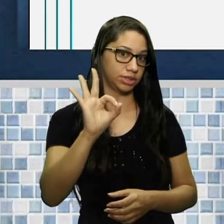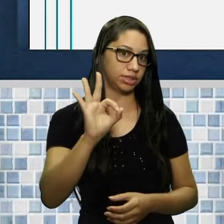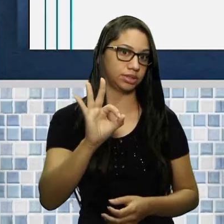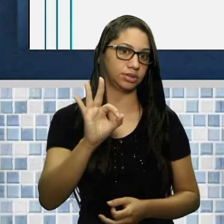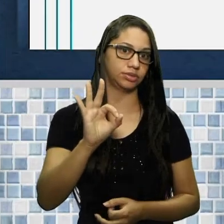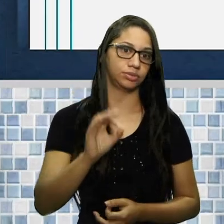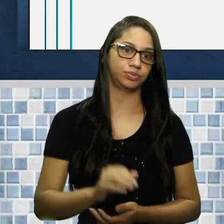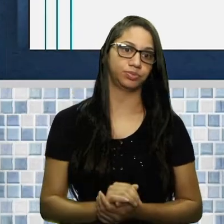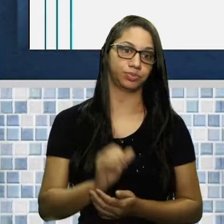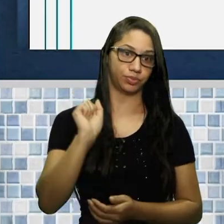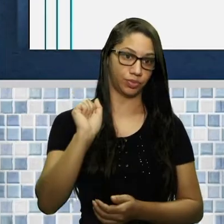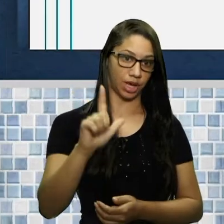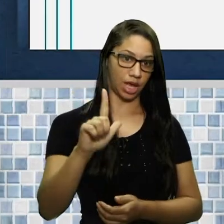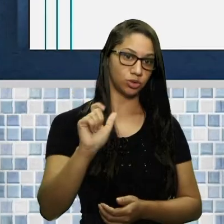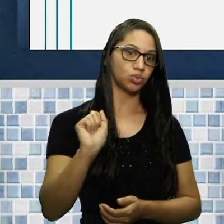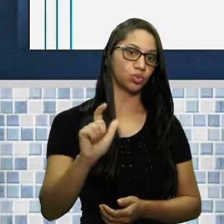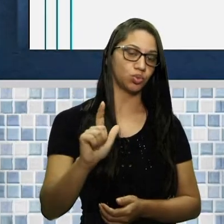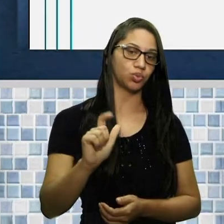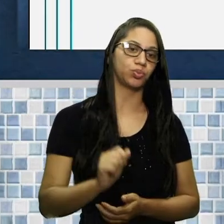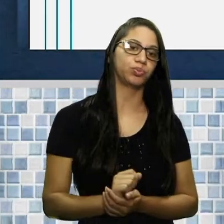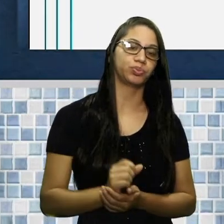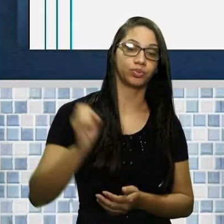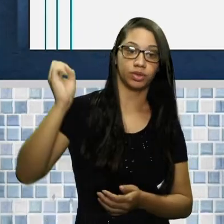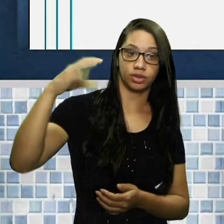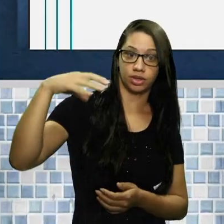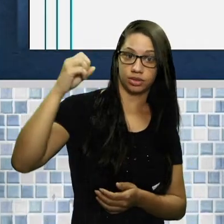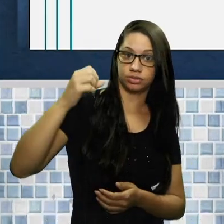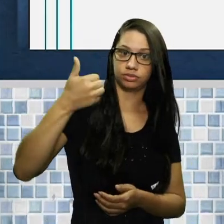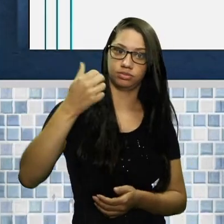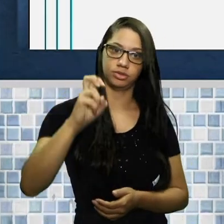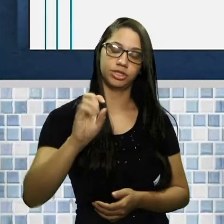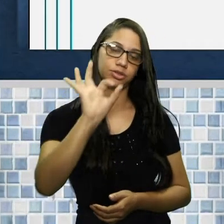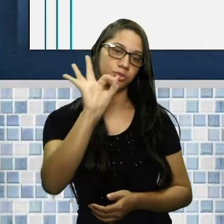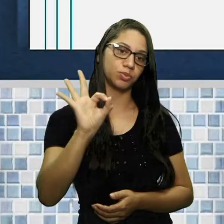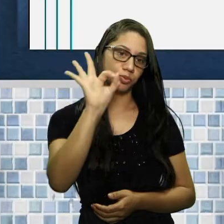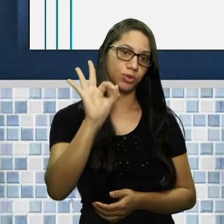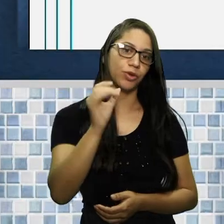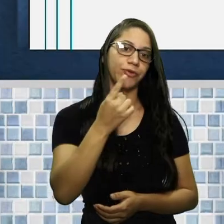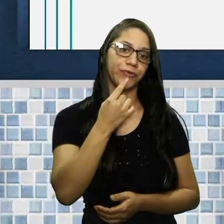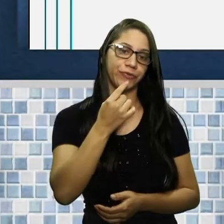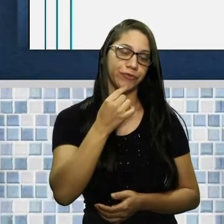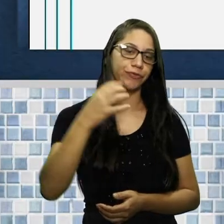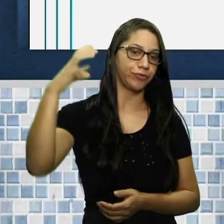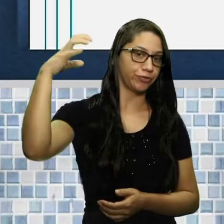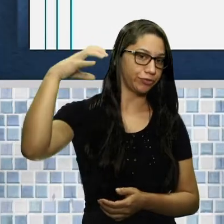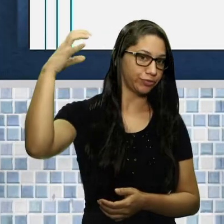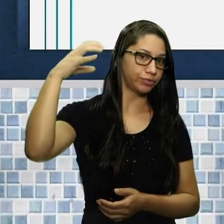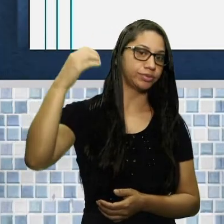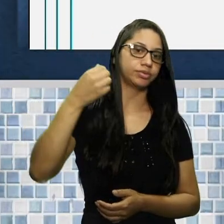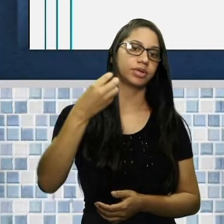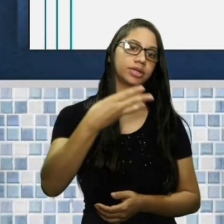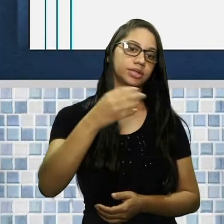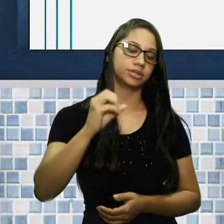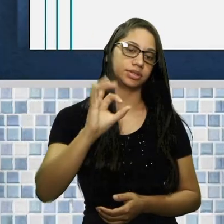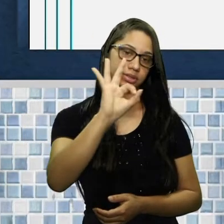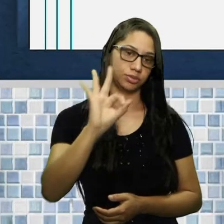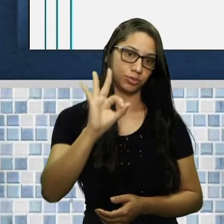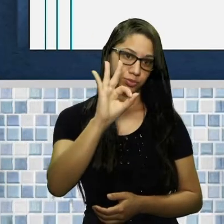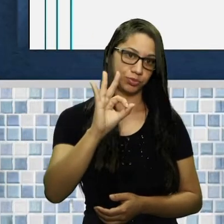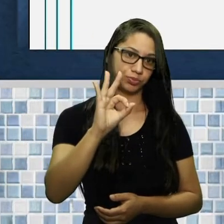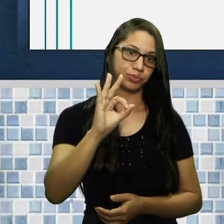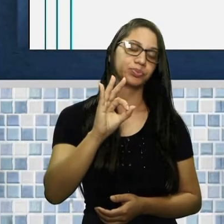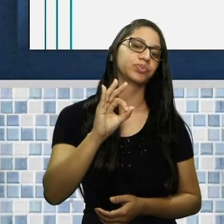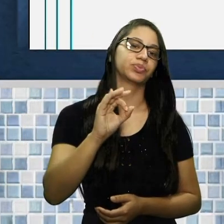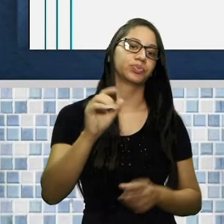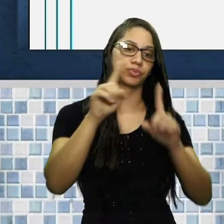a faixa azul, que são as lâmpadas, 15%, temos a vermelha, que é o chuveiro elétrico, de 30%, temos